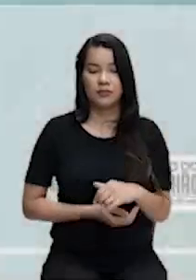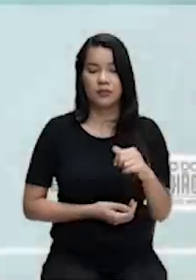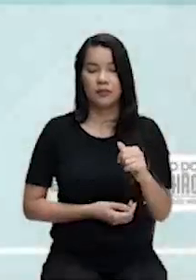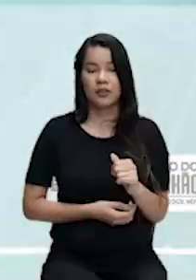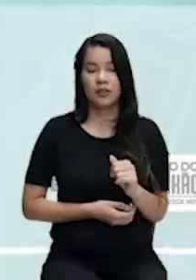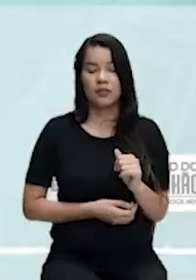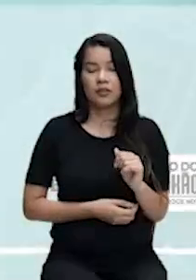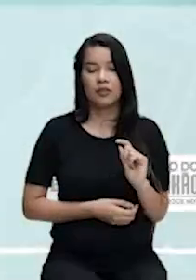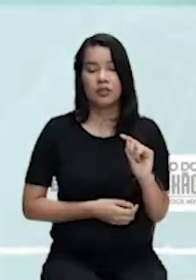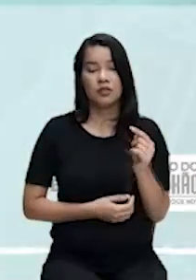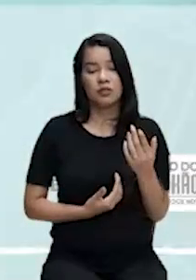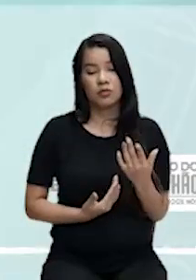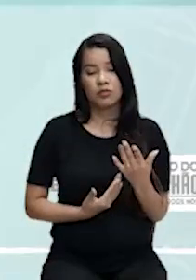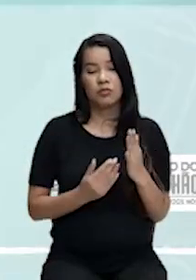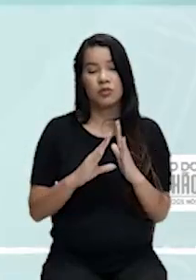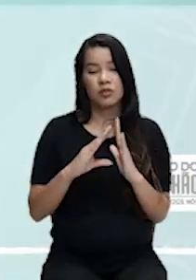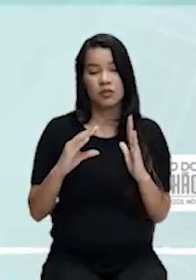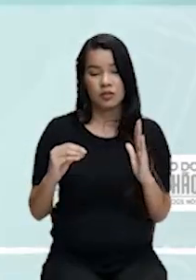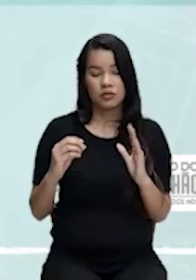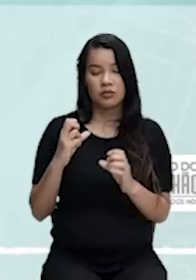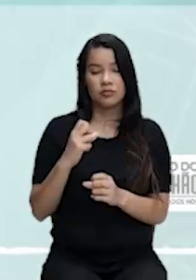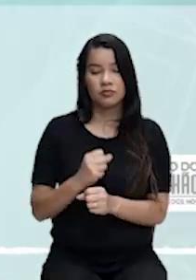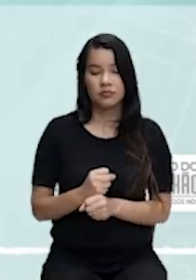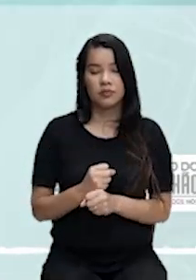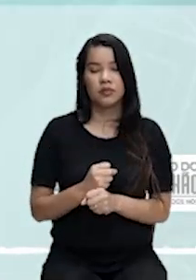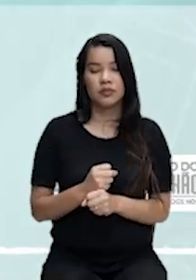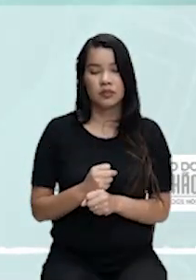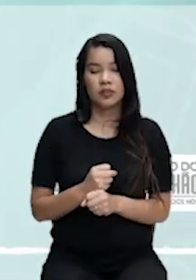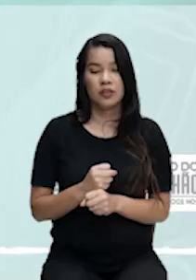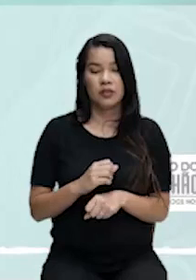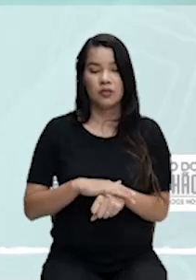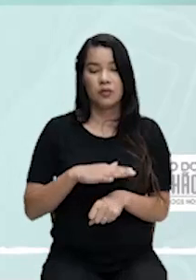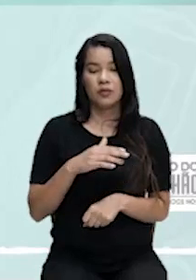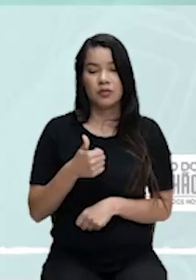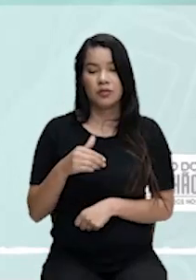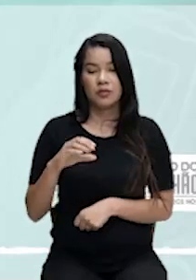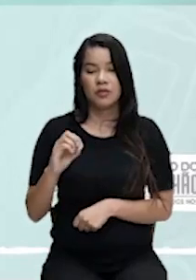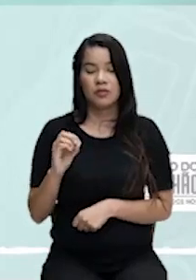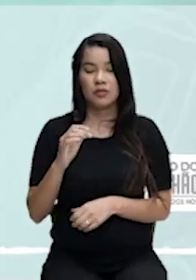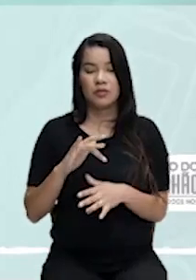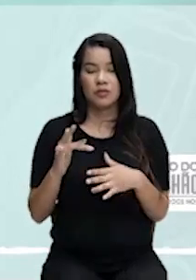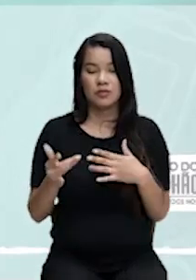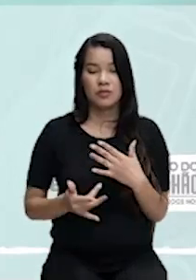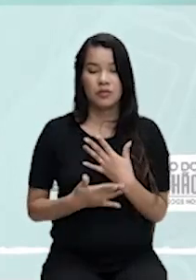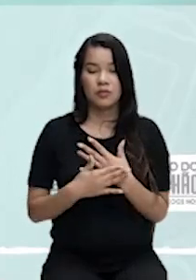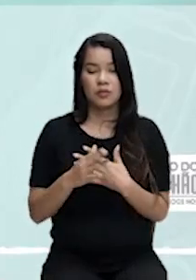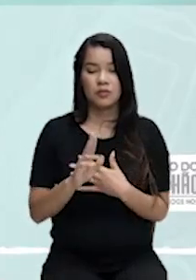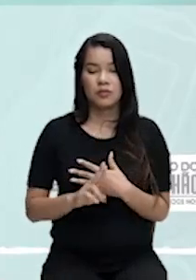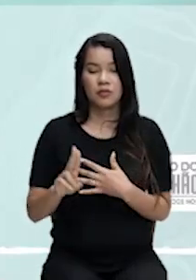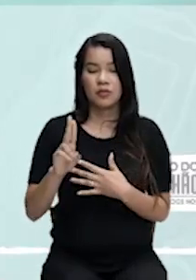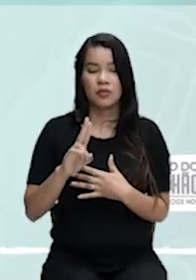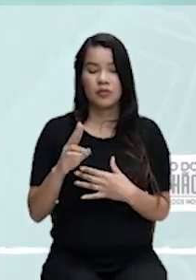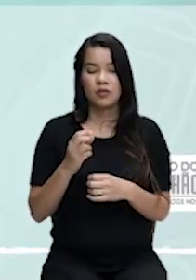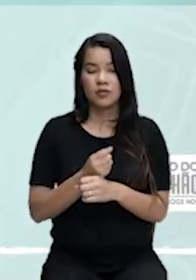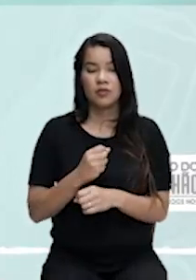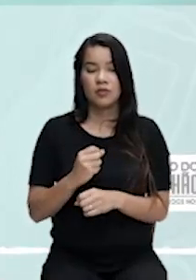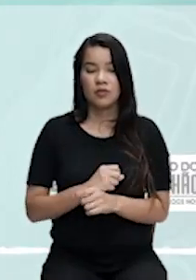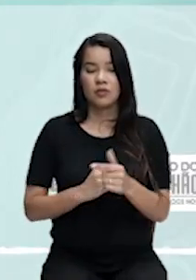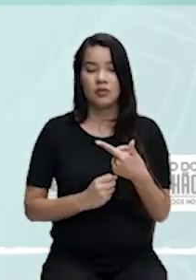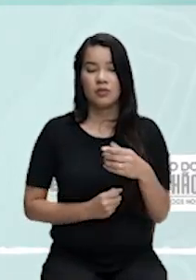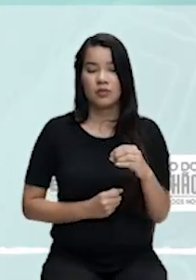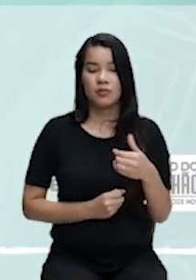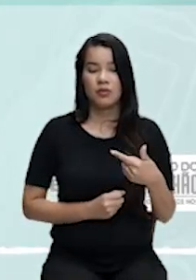o site Resultados Digitais, as 10 redes sociais mais usadas no Brasil em 2021, os resultados já estão